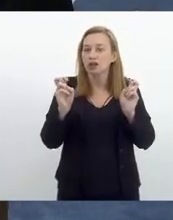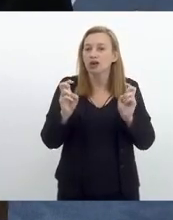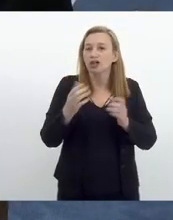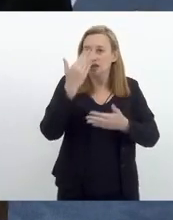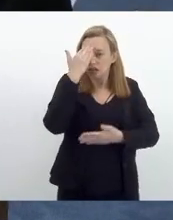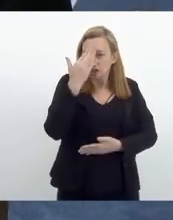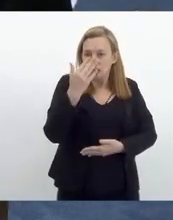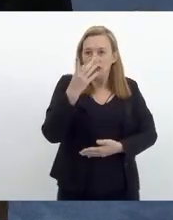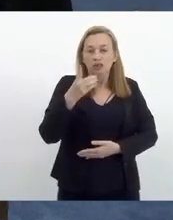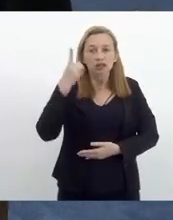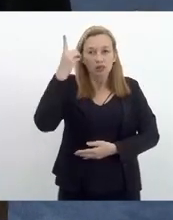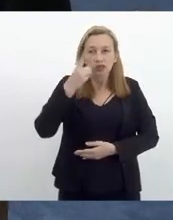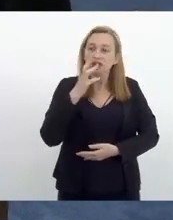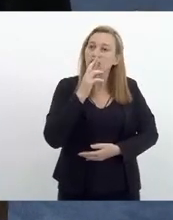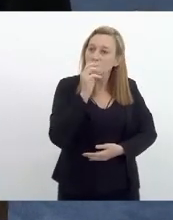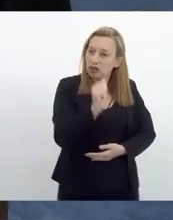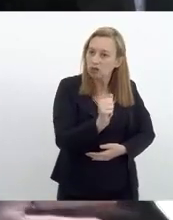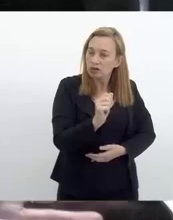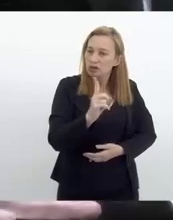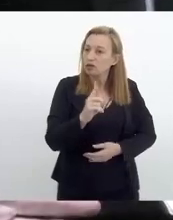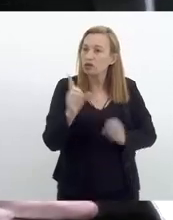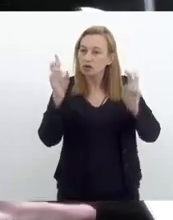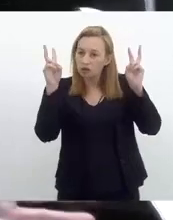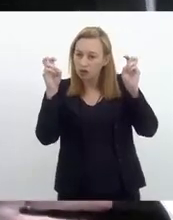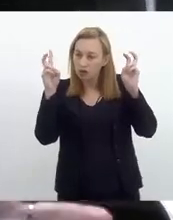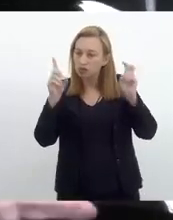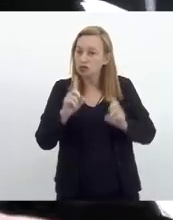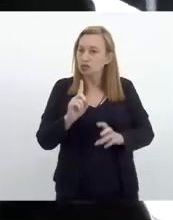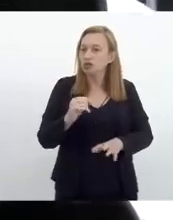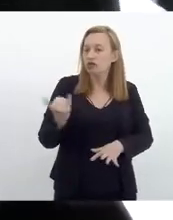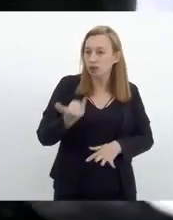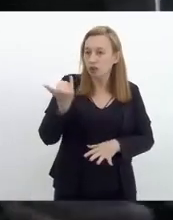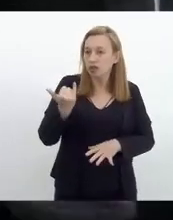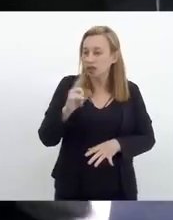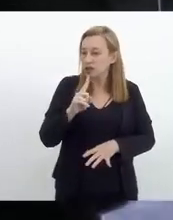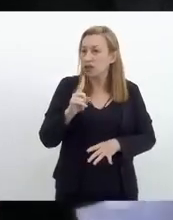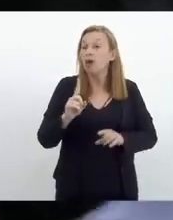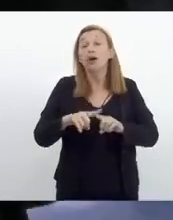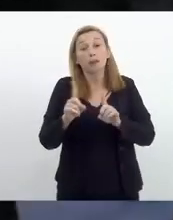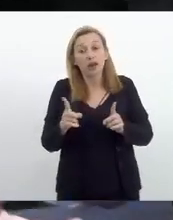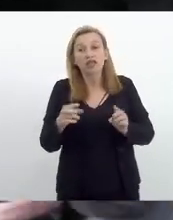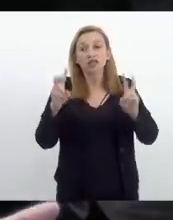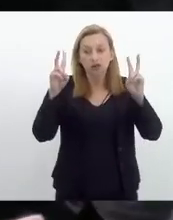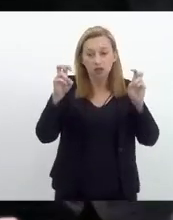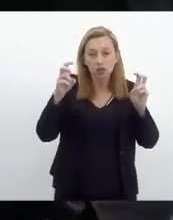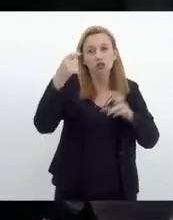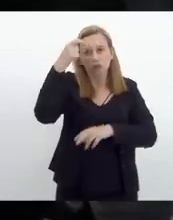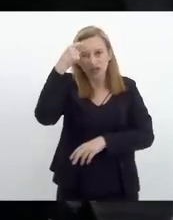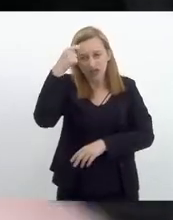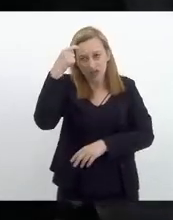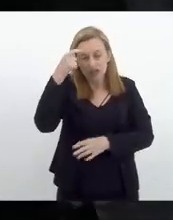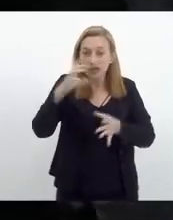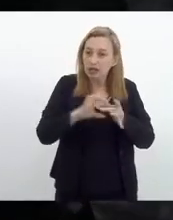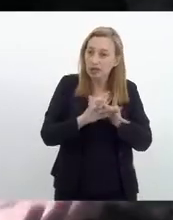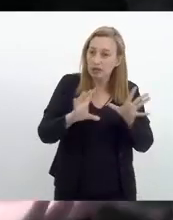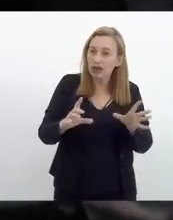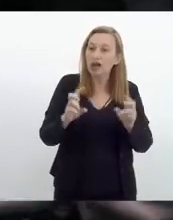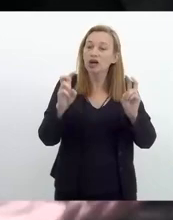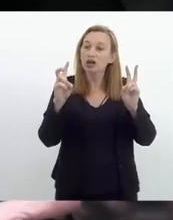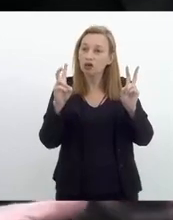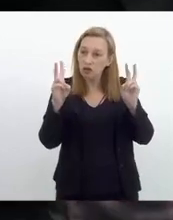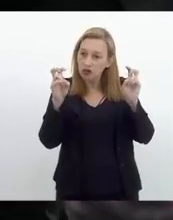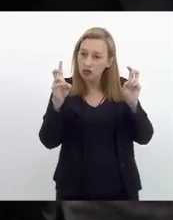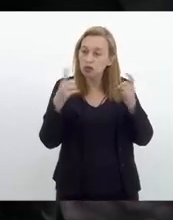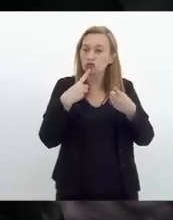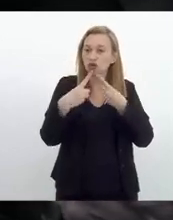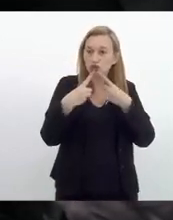deputado Rodrigo não que os assuntos não sejam importantes mas acho que é uma questão de coerência permitir que um assunto que estava